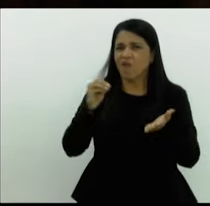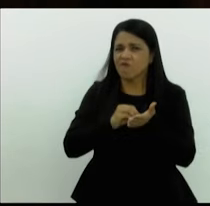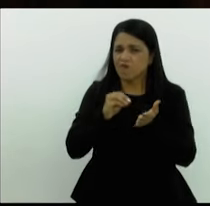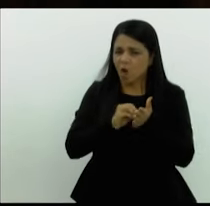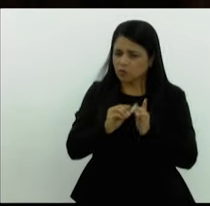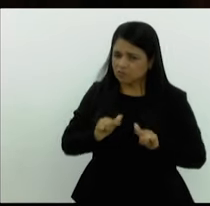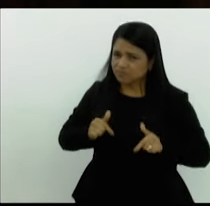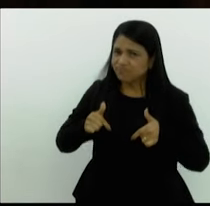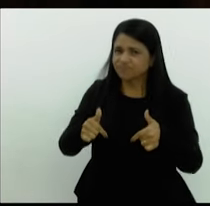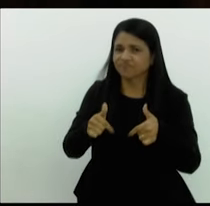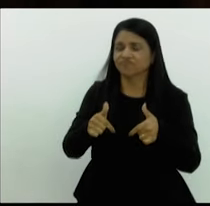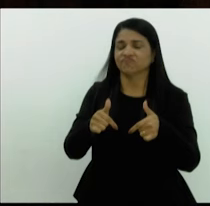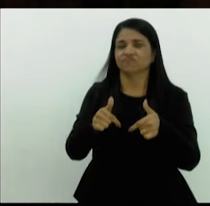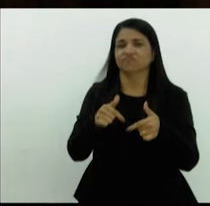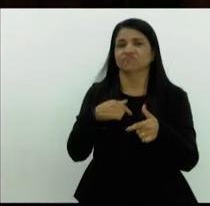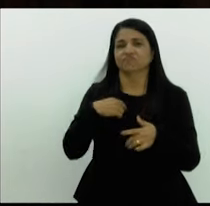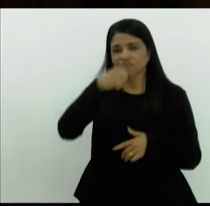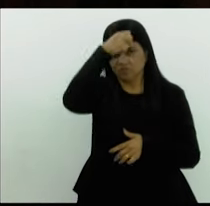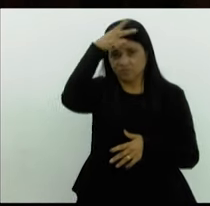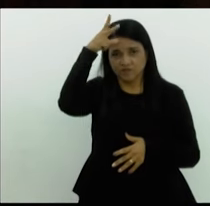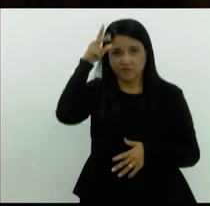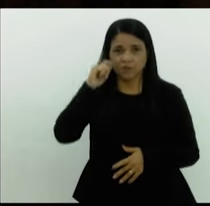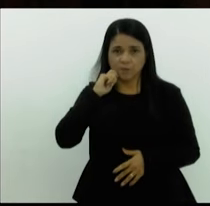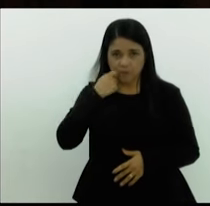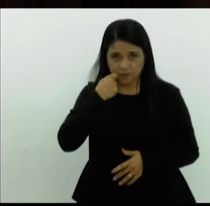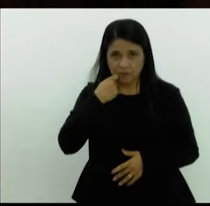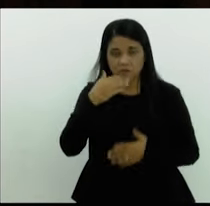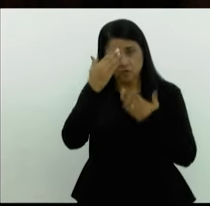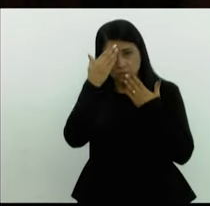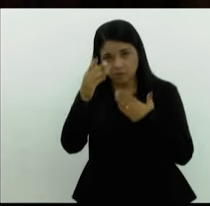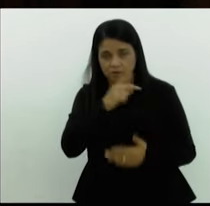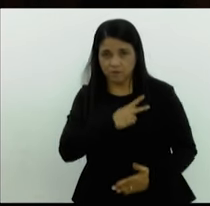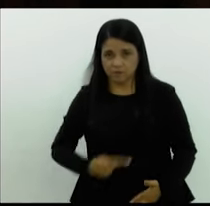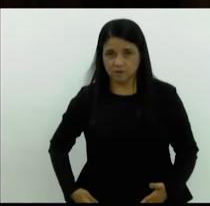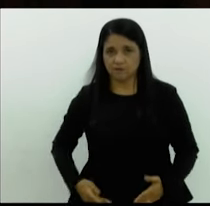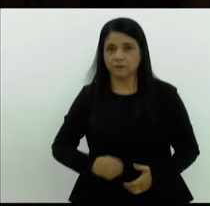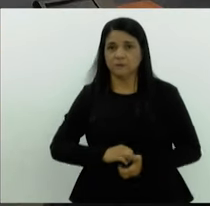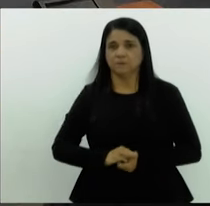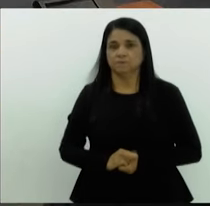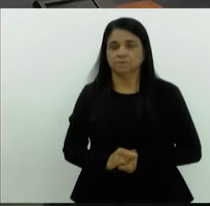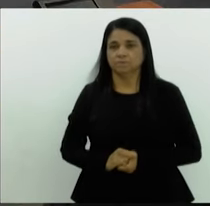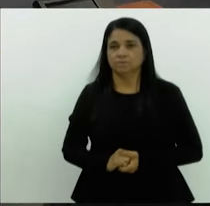por parte do prefeito Eduardo Paes. Muito obrigado, senhor presidente.